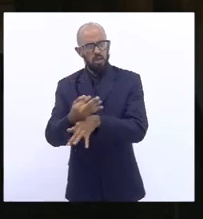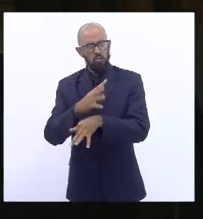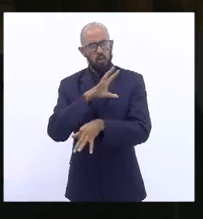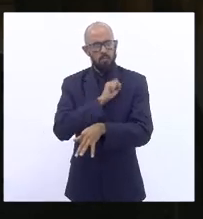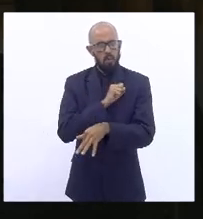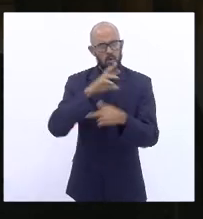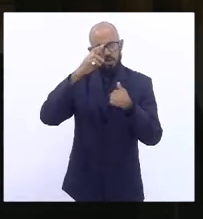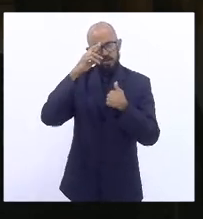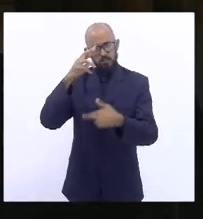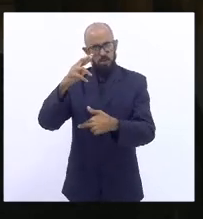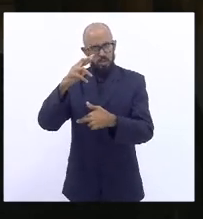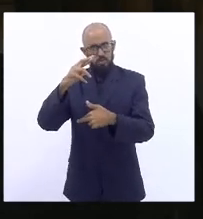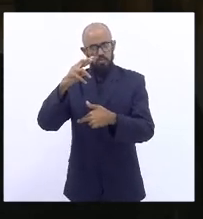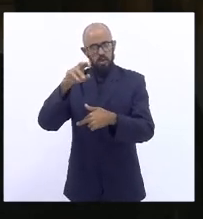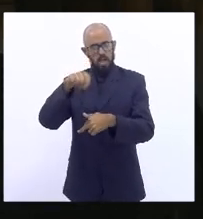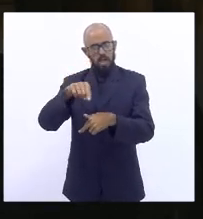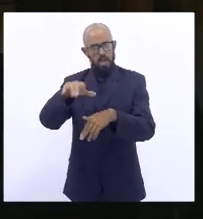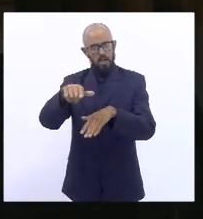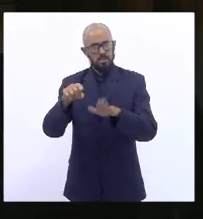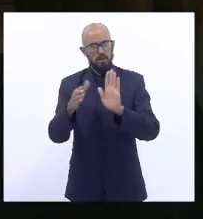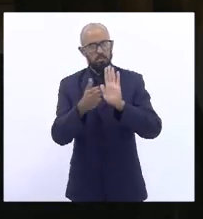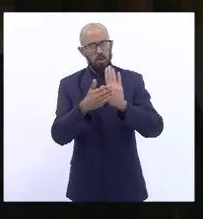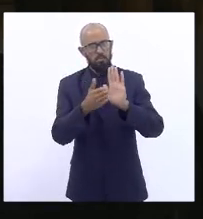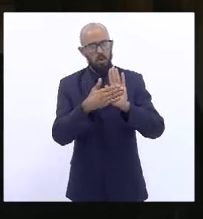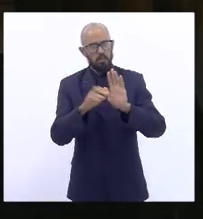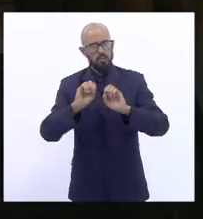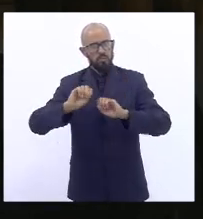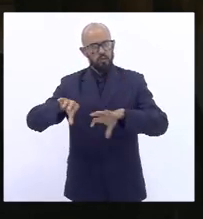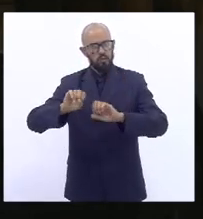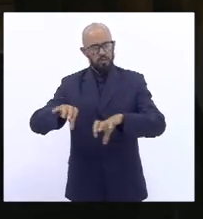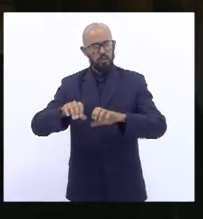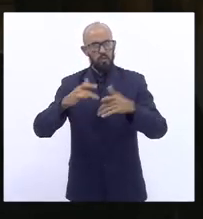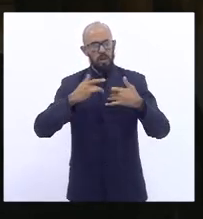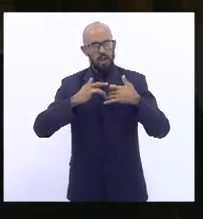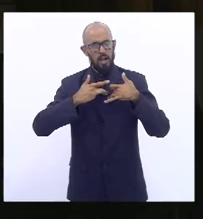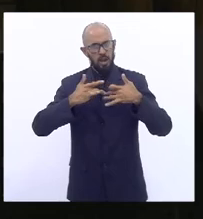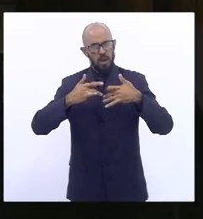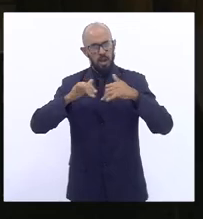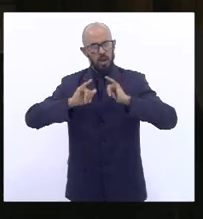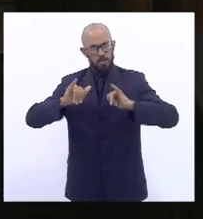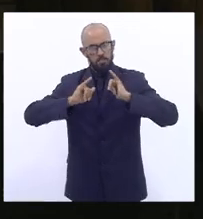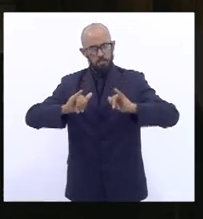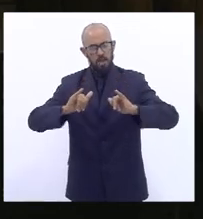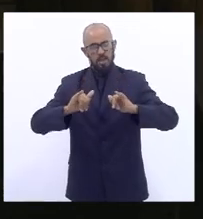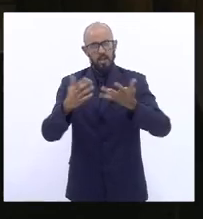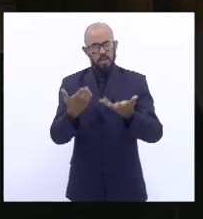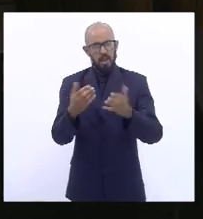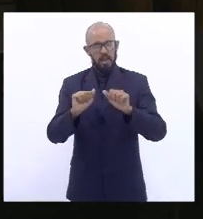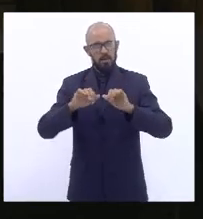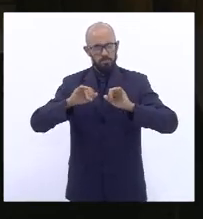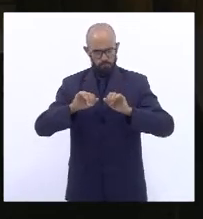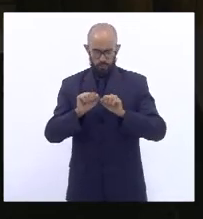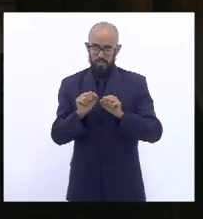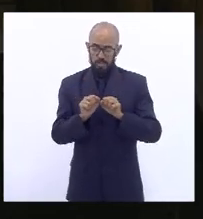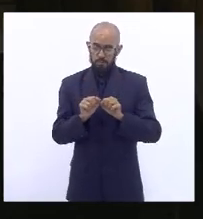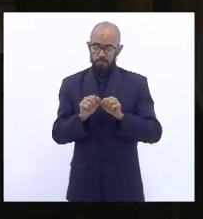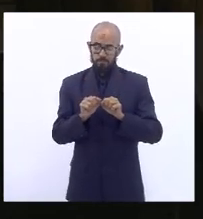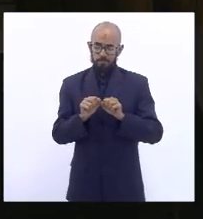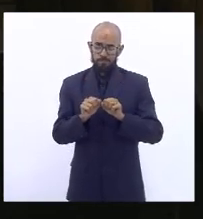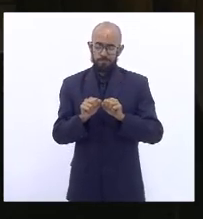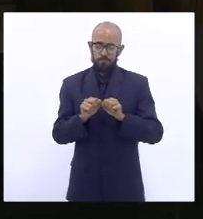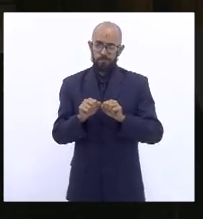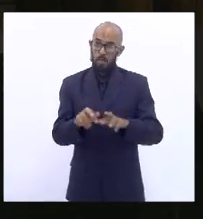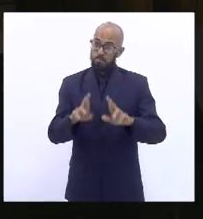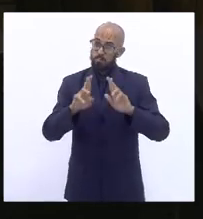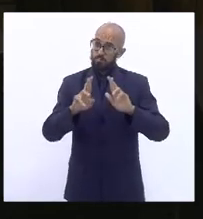no respeito. Essa é a proposta educacional que a campanha da fraternidade quer promover e defender. E eu espero de